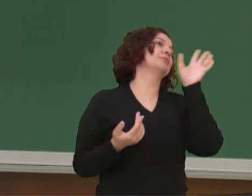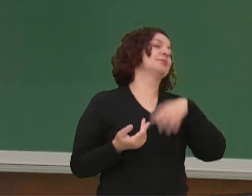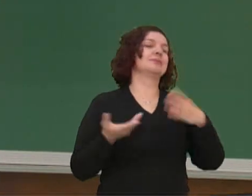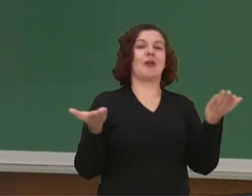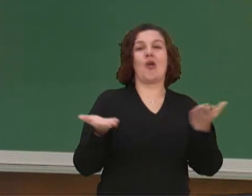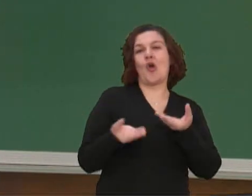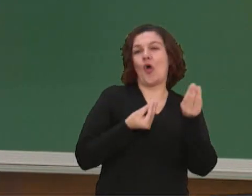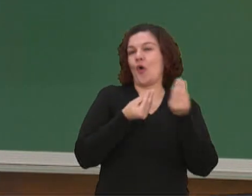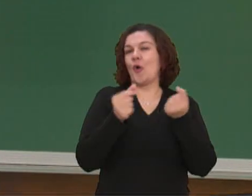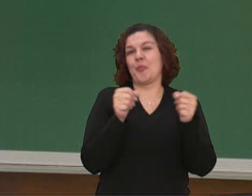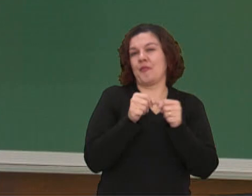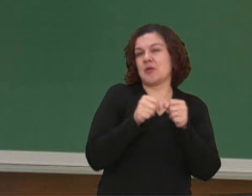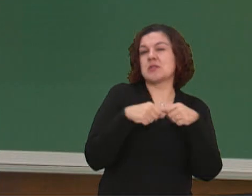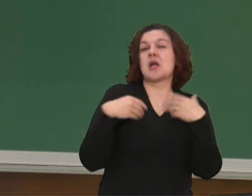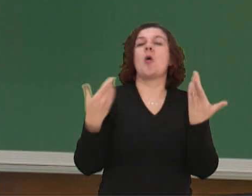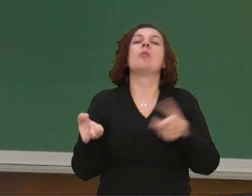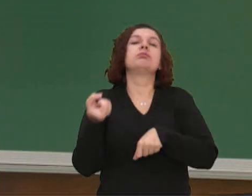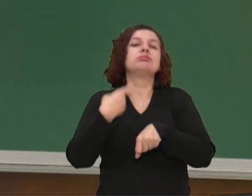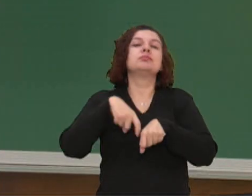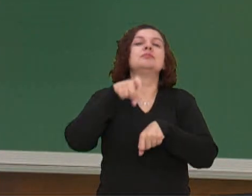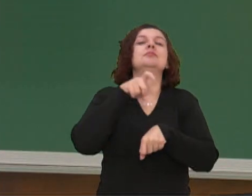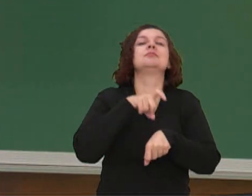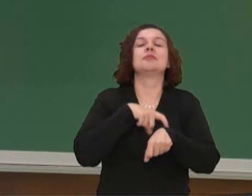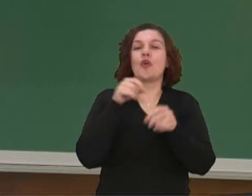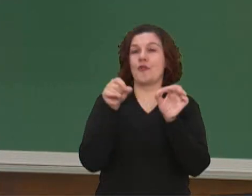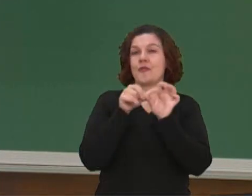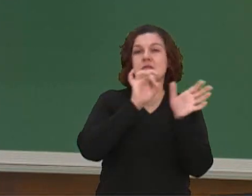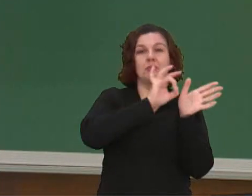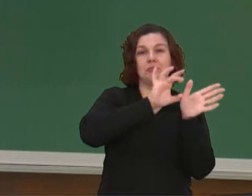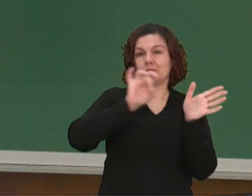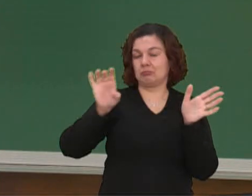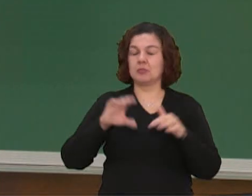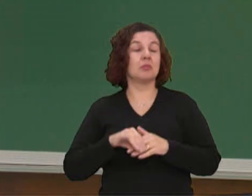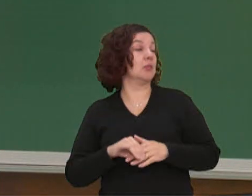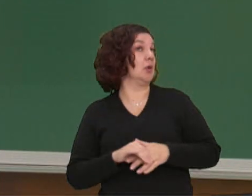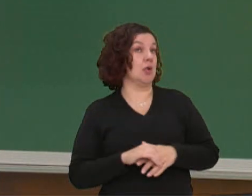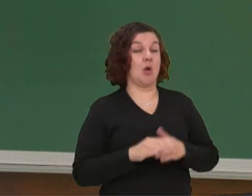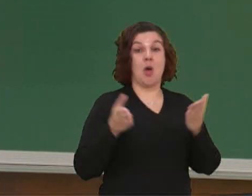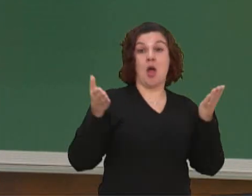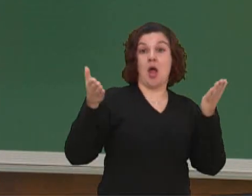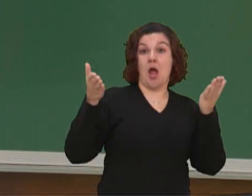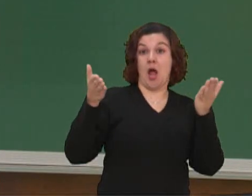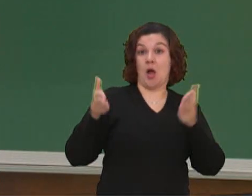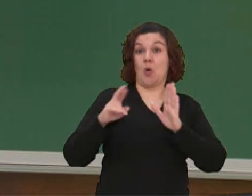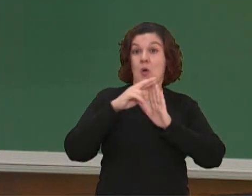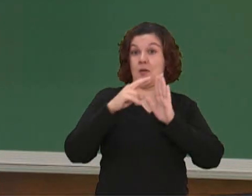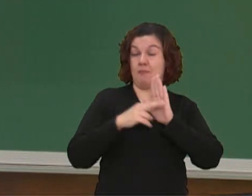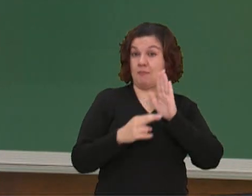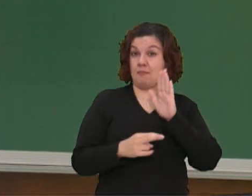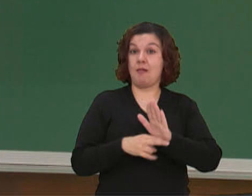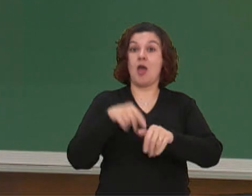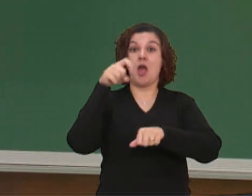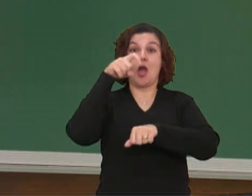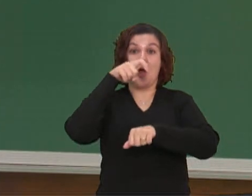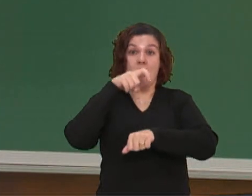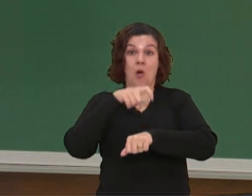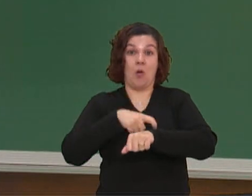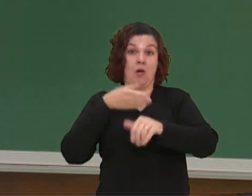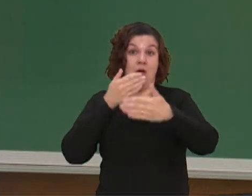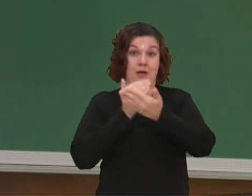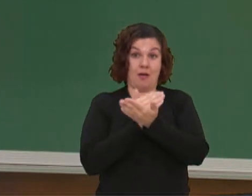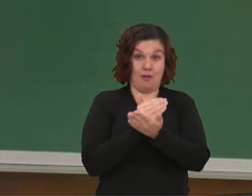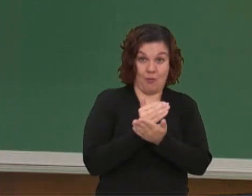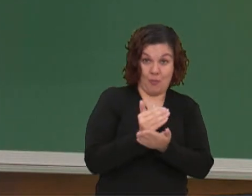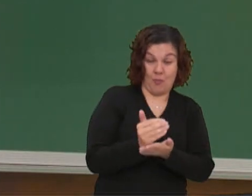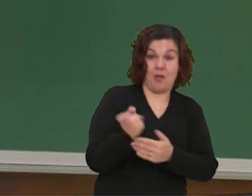como fazer e qual tempo ele ia desenvolver cada uma das atividades. Ele tinha que seguir determinadas regras que eram estabelecidas